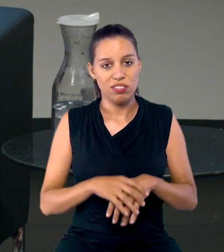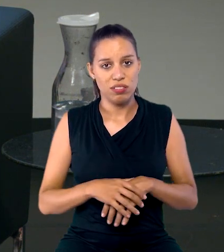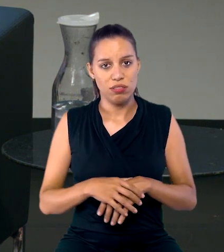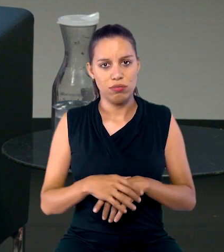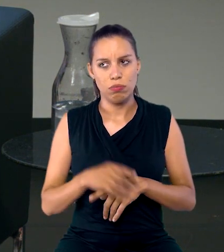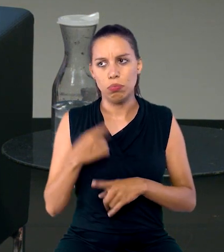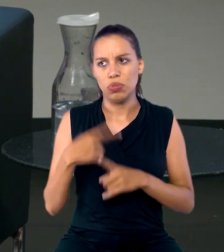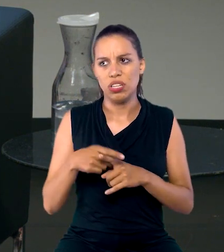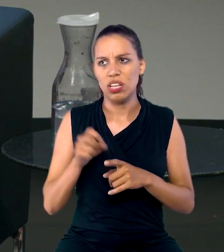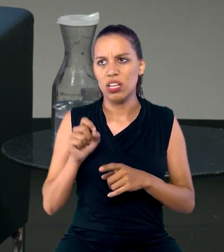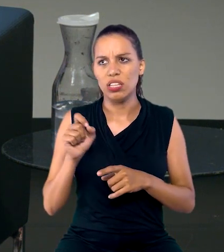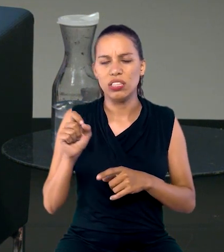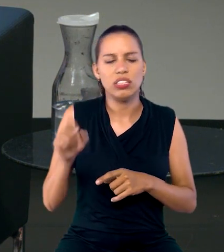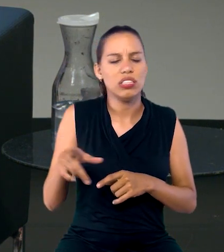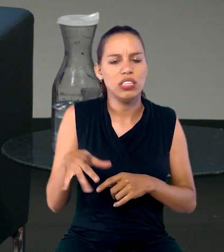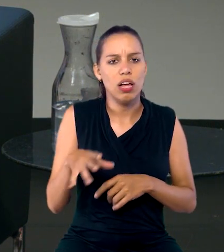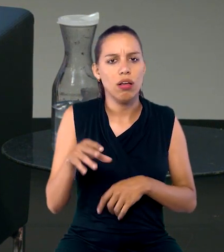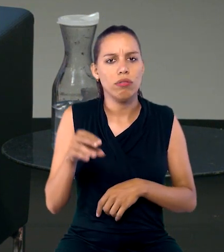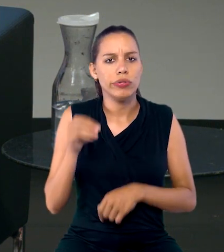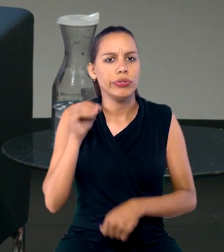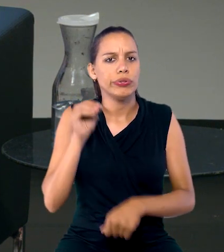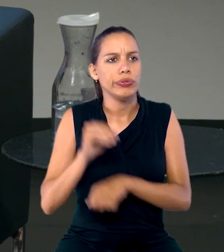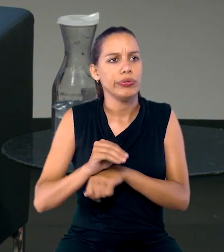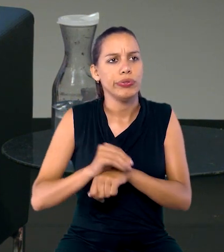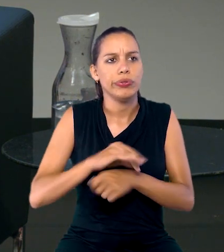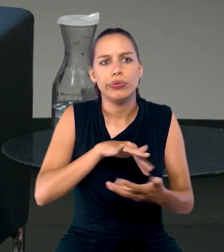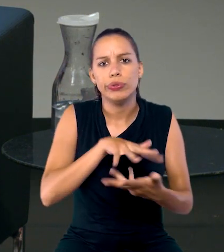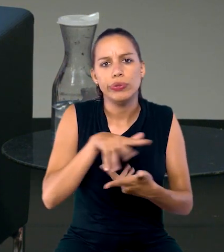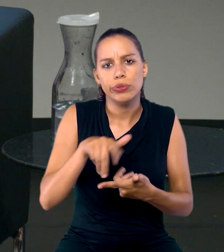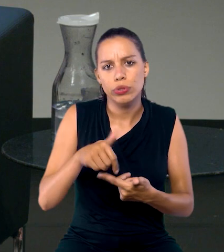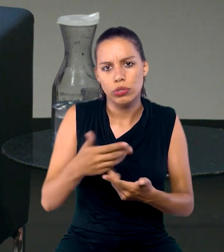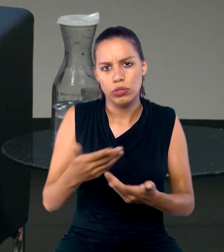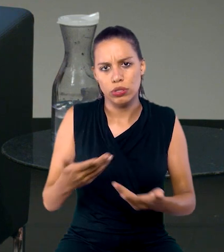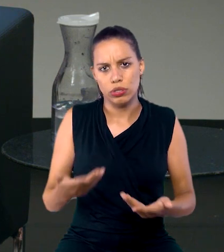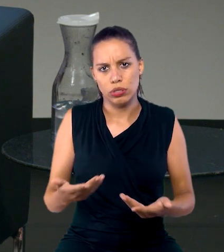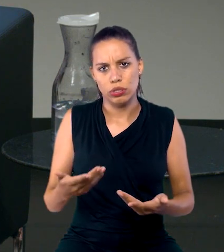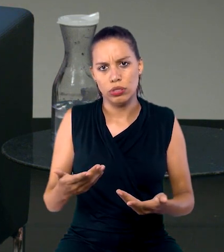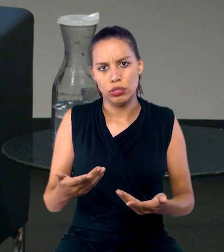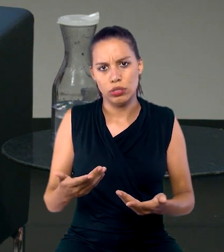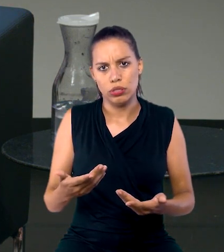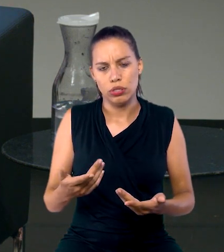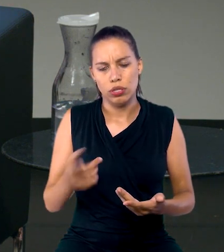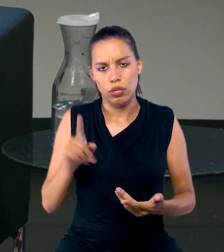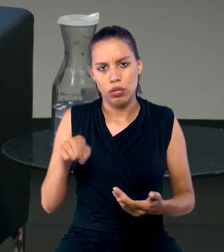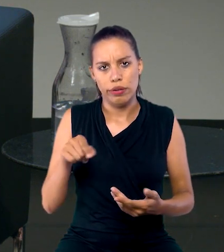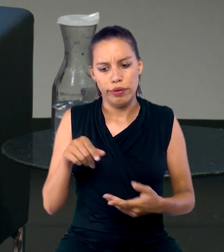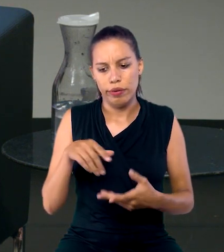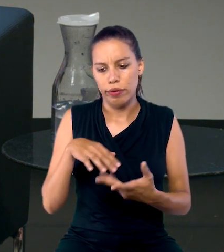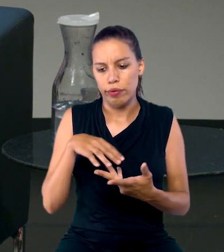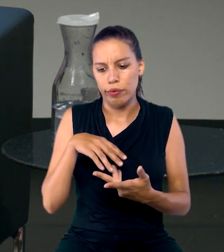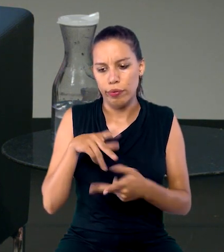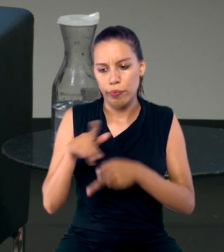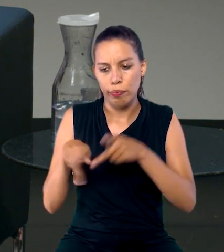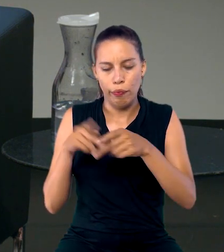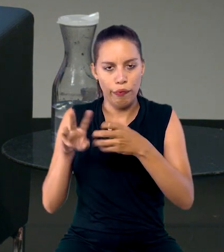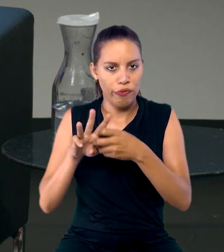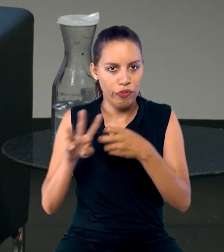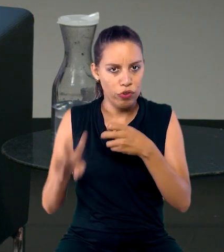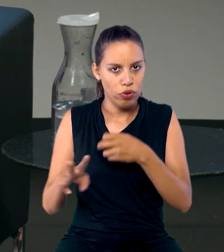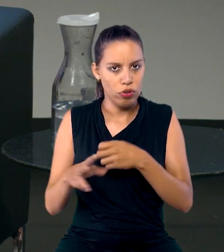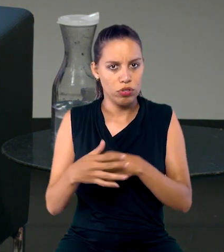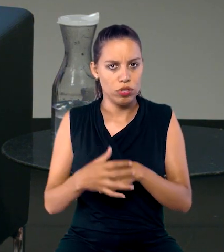está segurando o céu? Os Yanomami. O povo que segura o céu, um deles. Então,